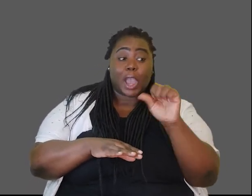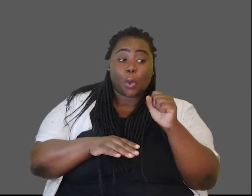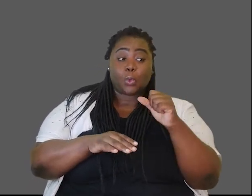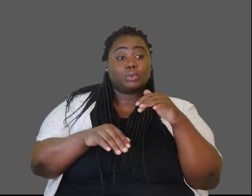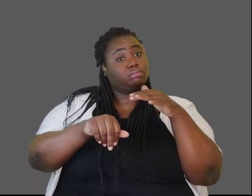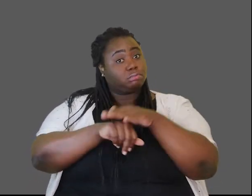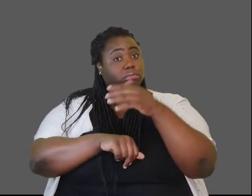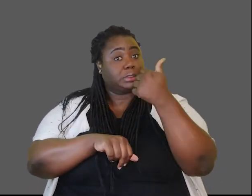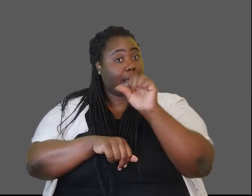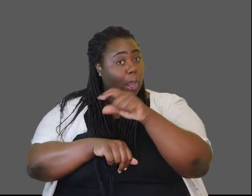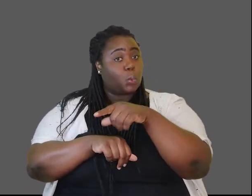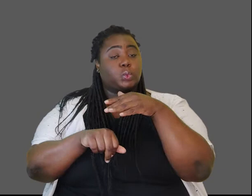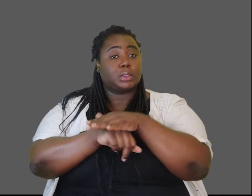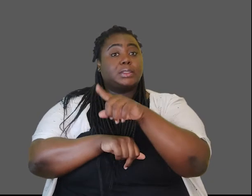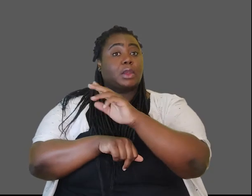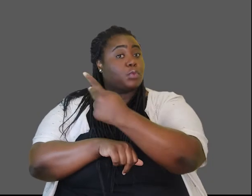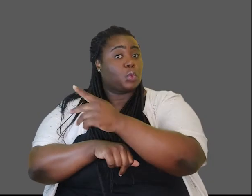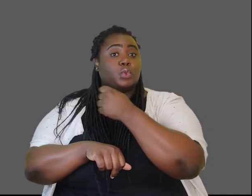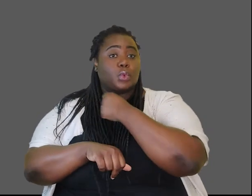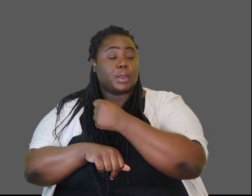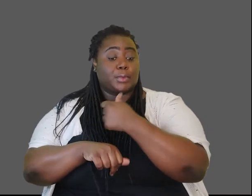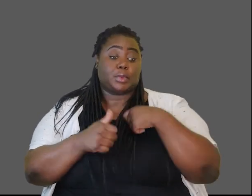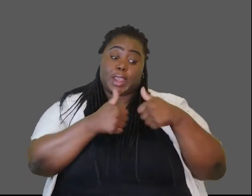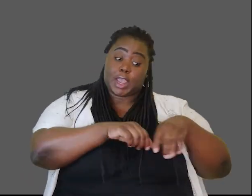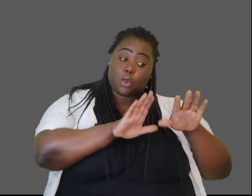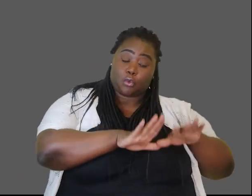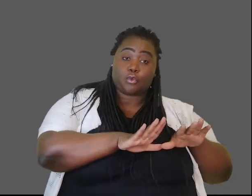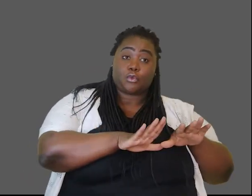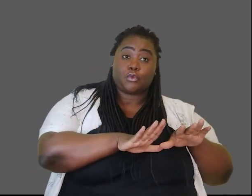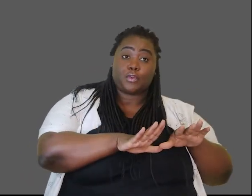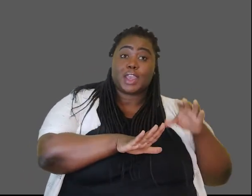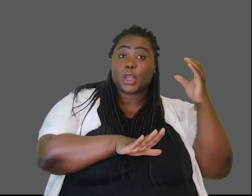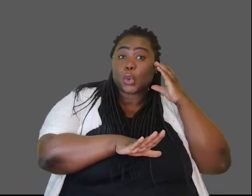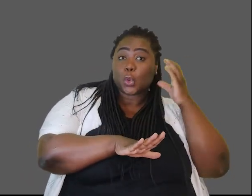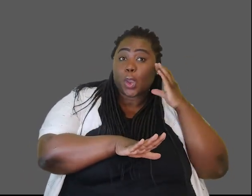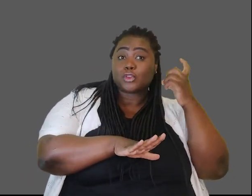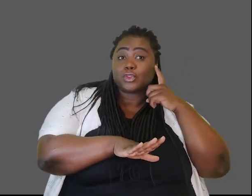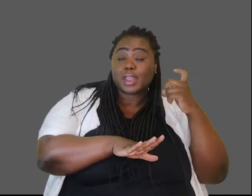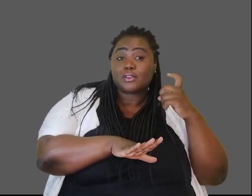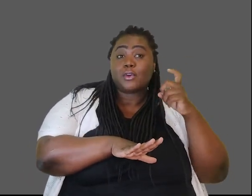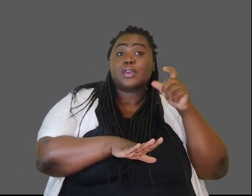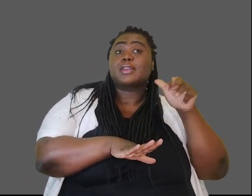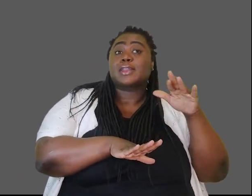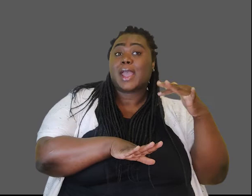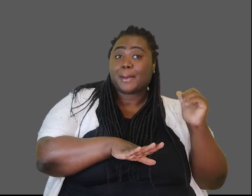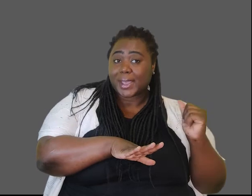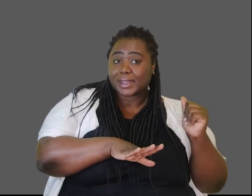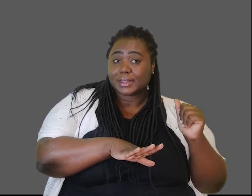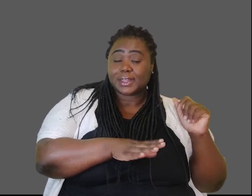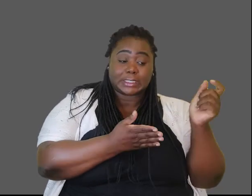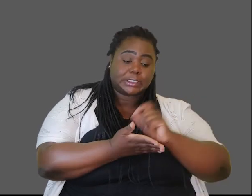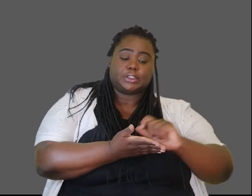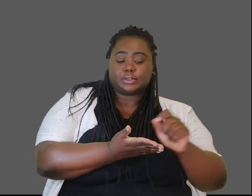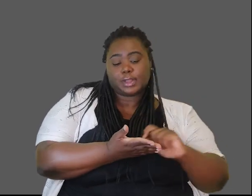entrava o Repórter ESSO. Então, eu fiquei com o rádio da Voz da América, escutando o rádio da Voz da América